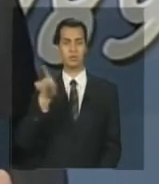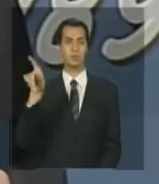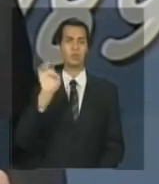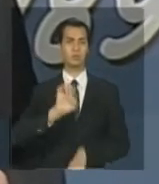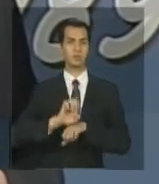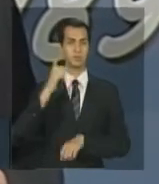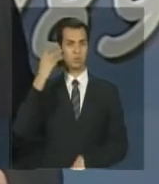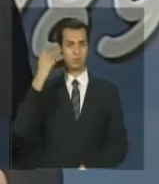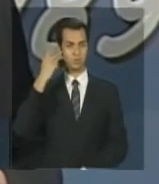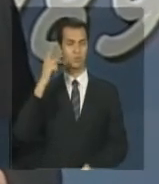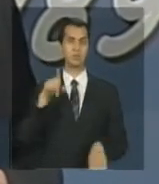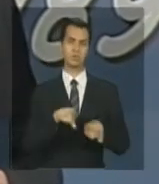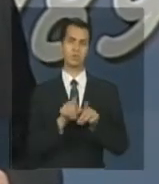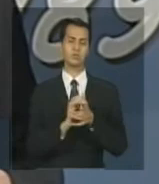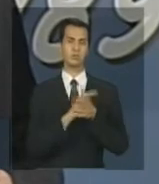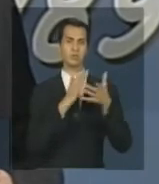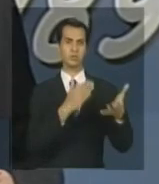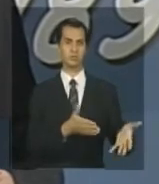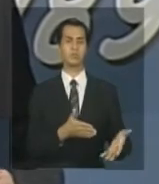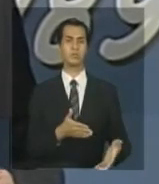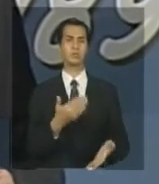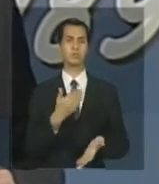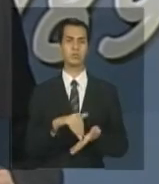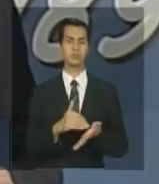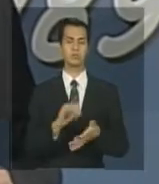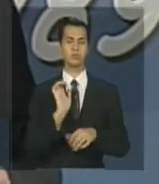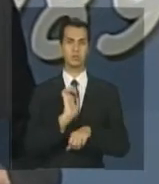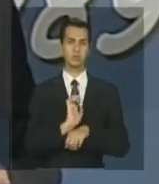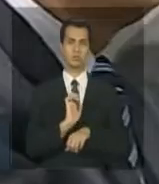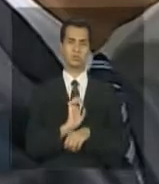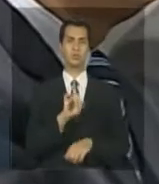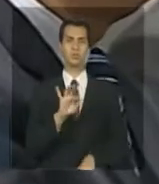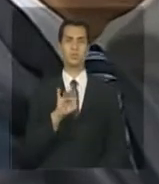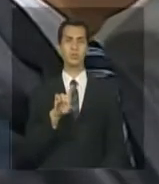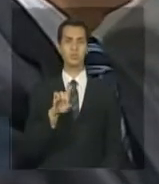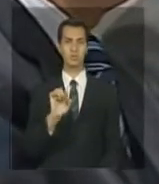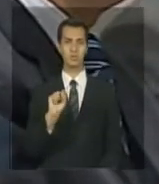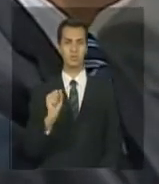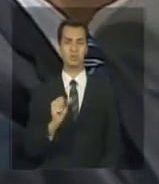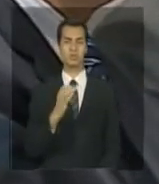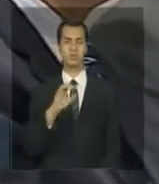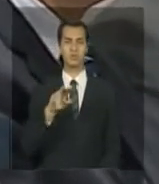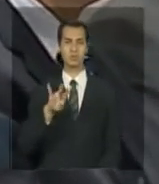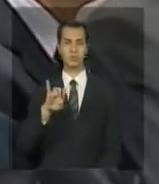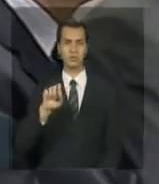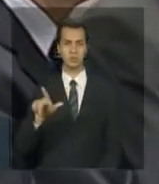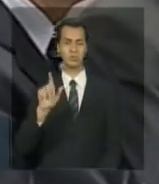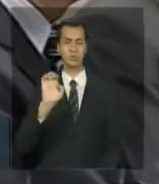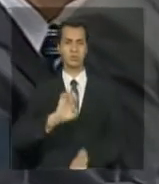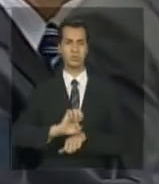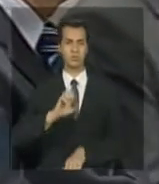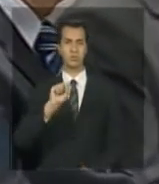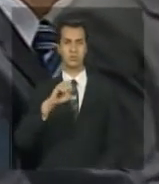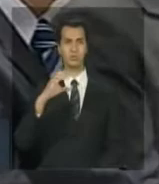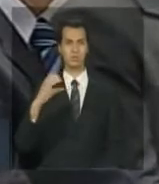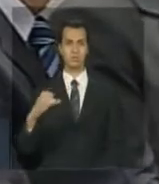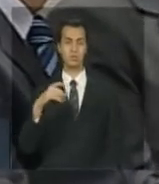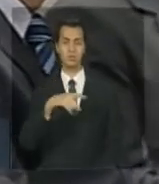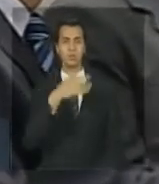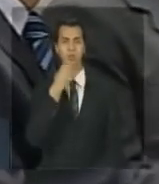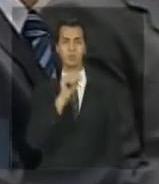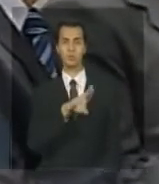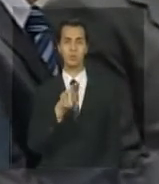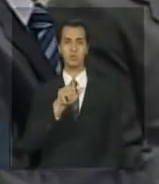e saudar ainda o secretário Estadual de Defesa Civil de Santa Catarina o nosso amigo Geraldo